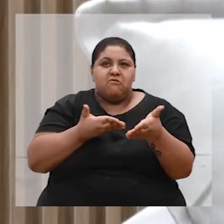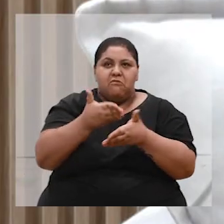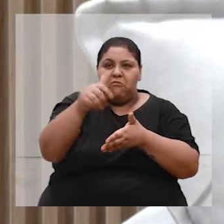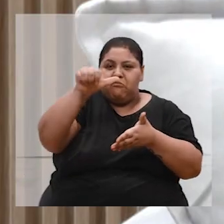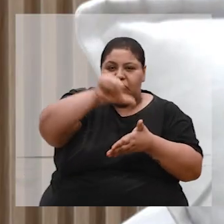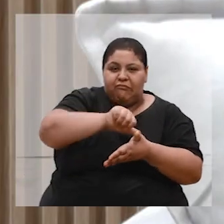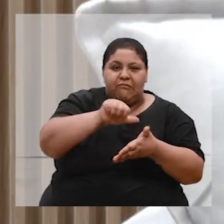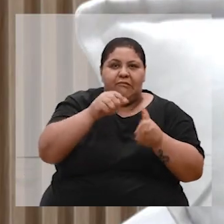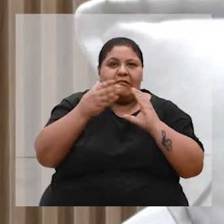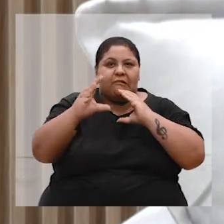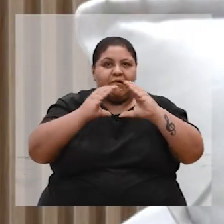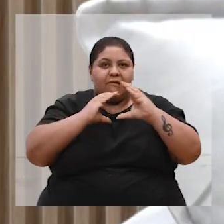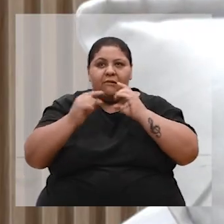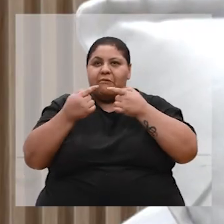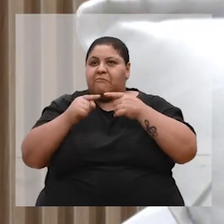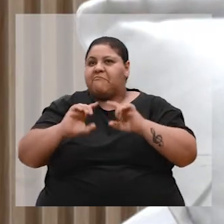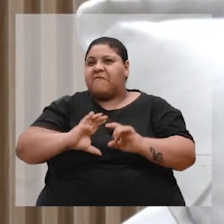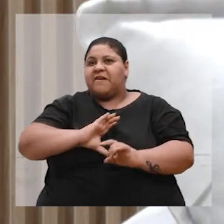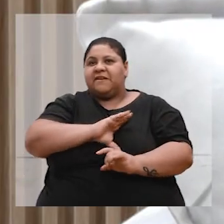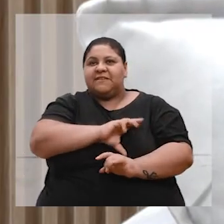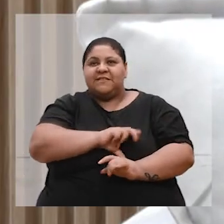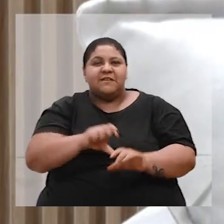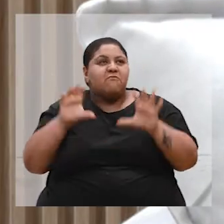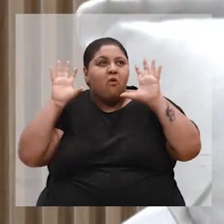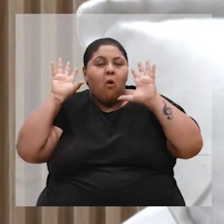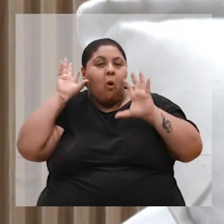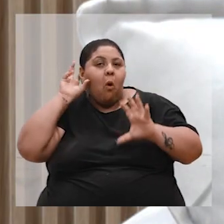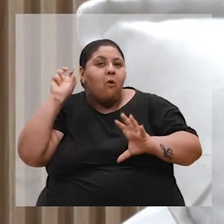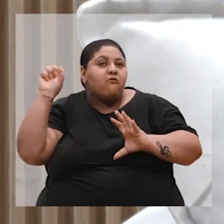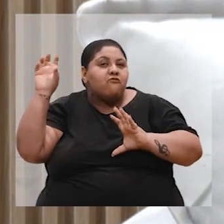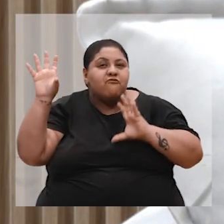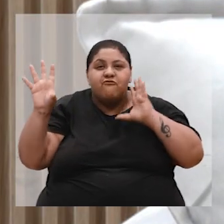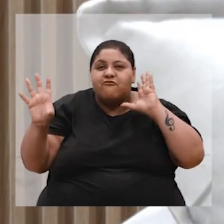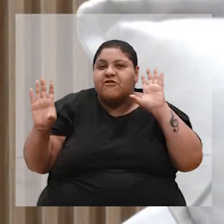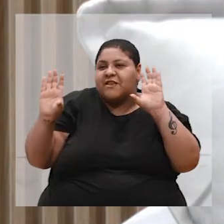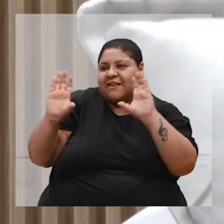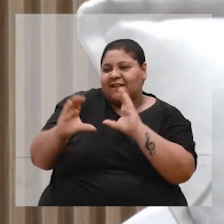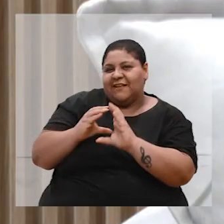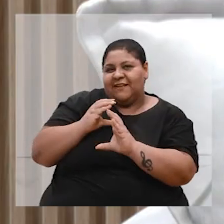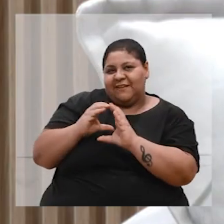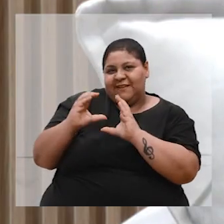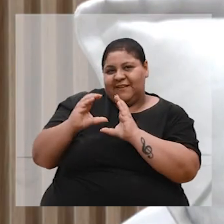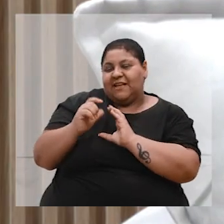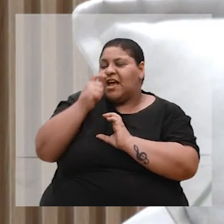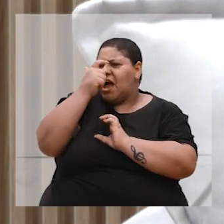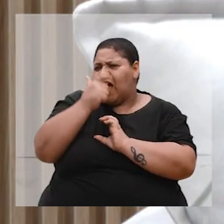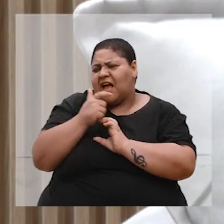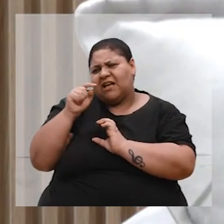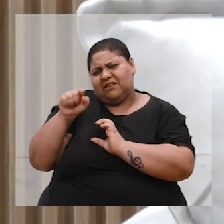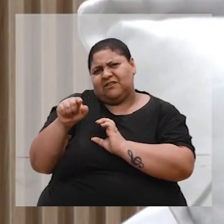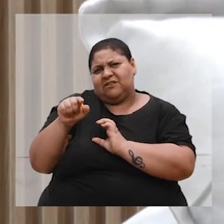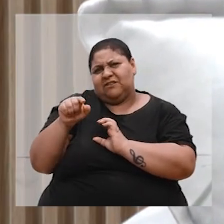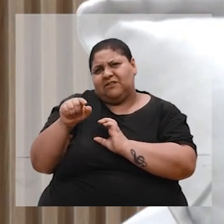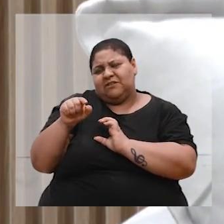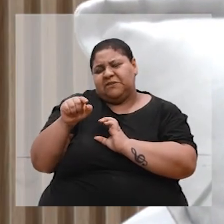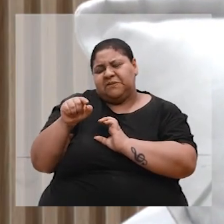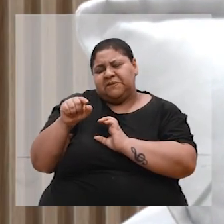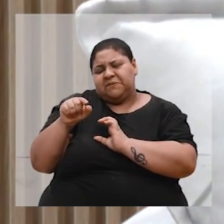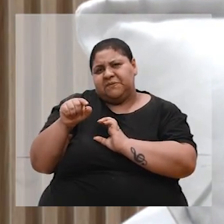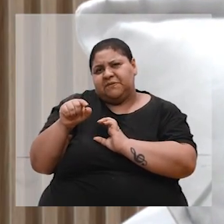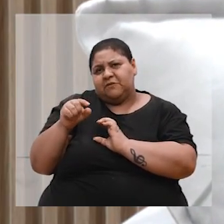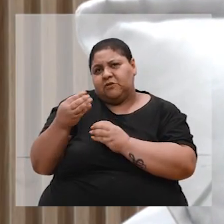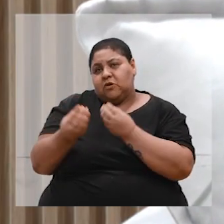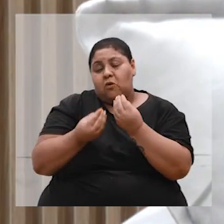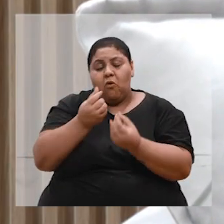fui reprovada em canto, mas amo ouvir canto. Tá? Então, eu acho que é isso,